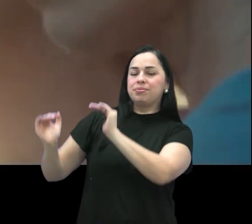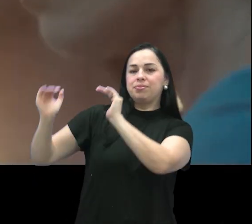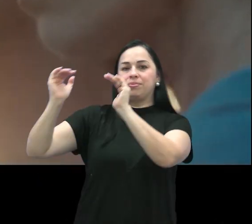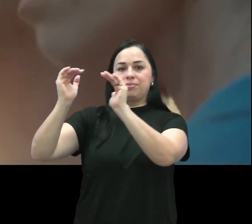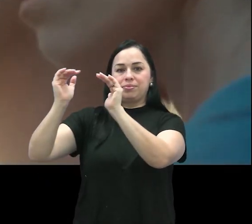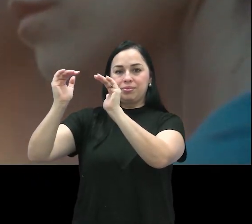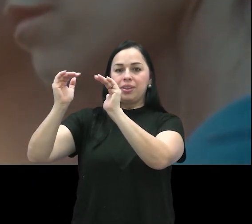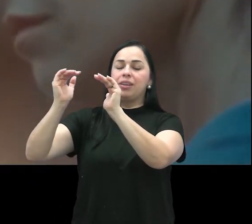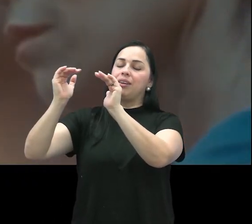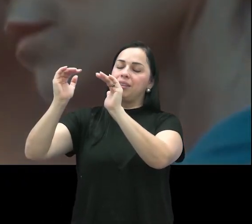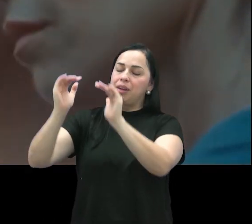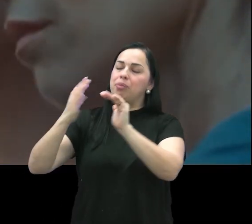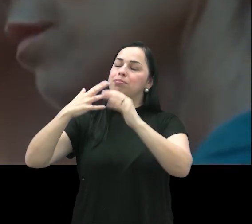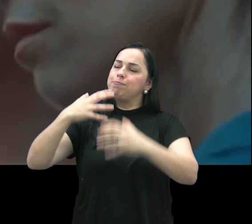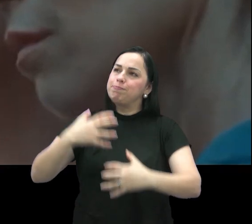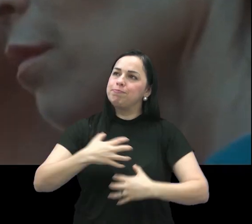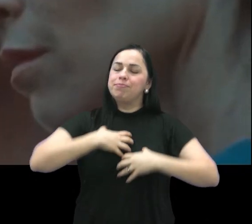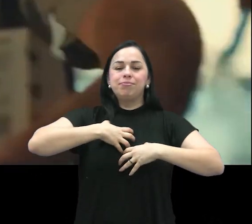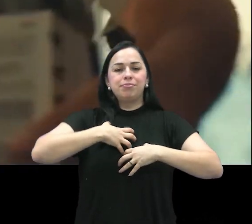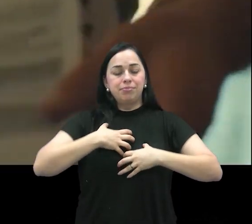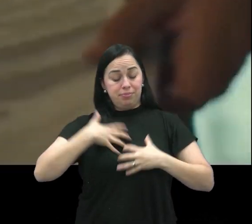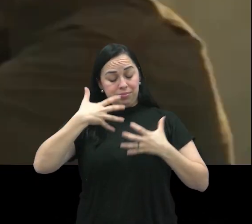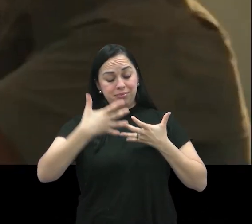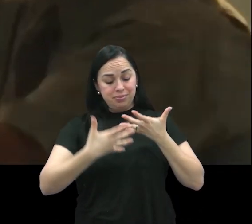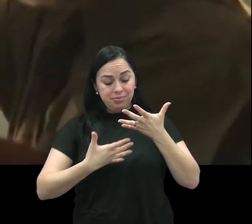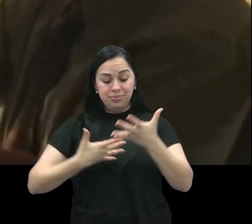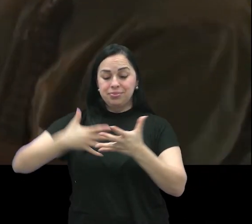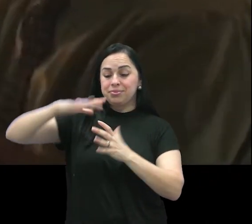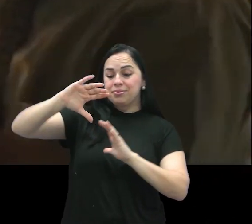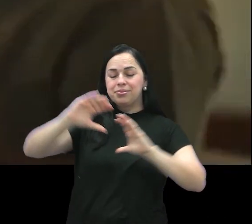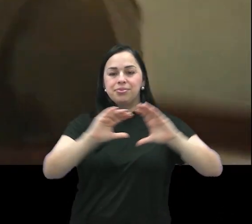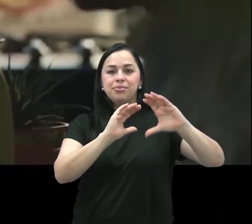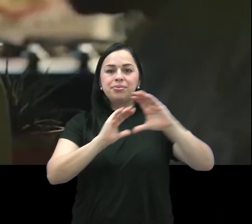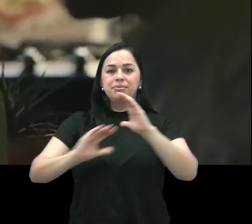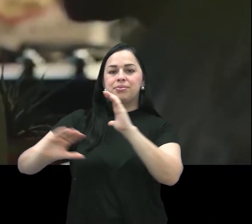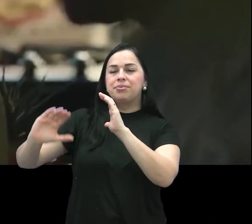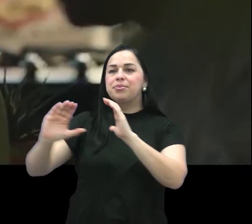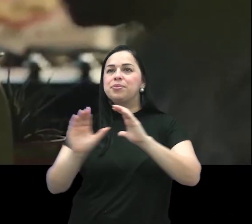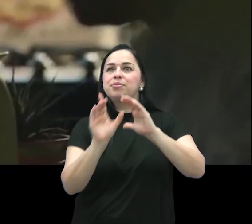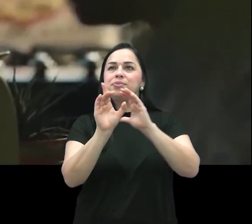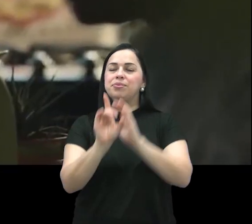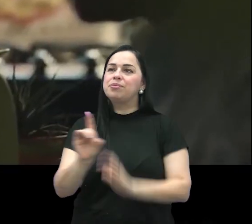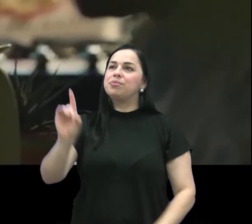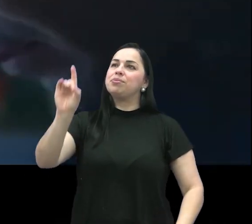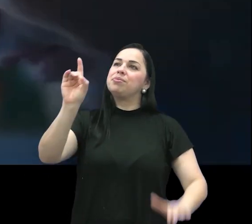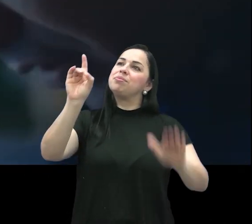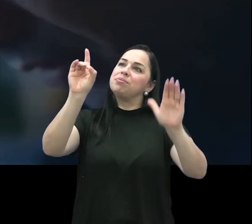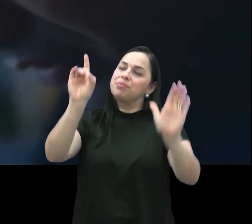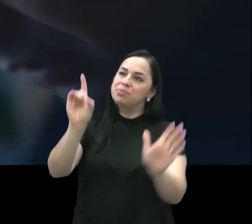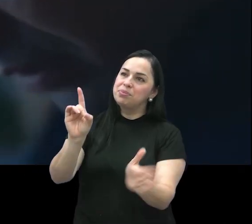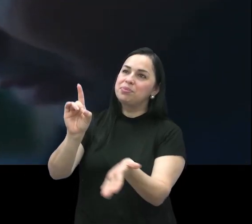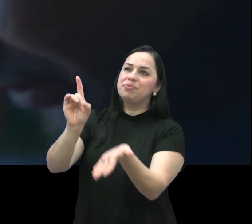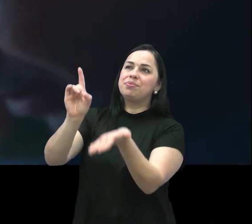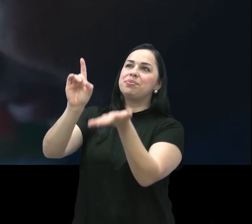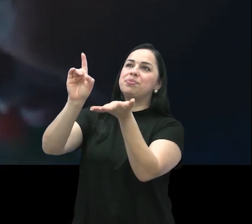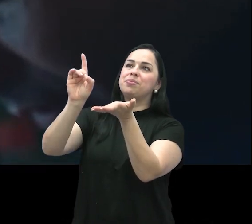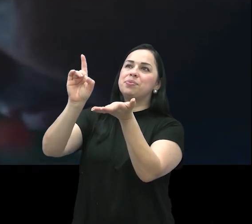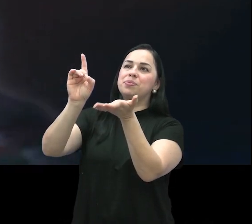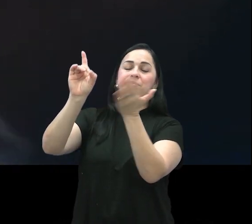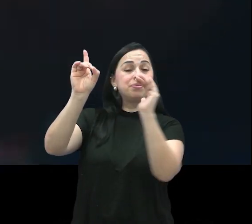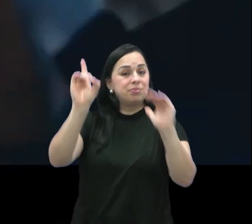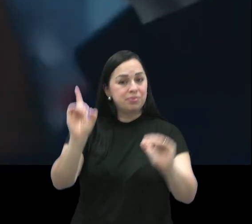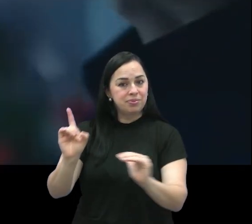tu. Então minha alma canta a ti, Senhor. Grandioso